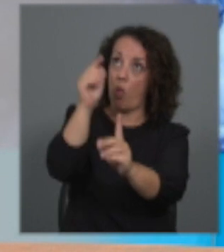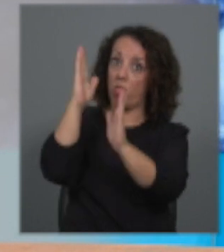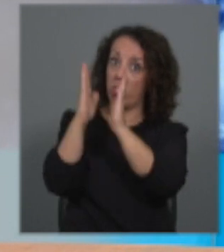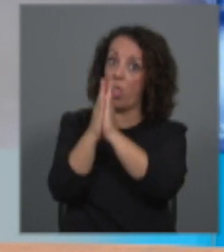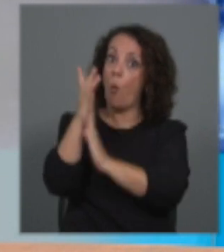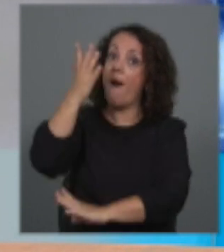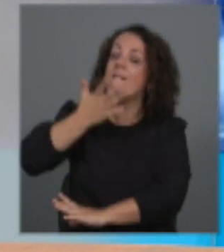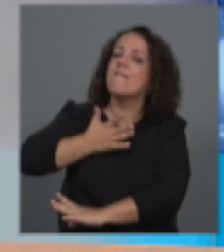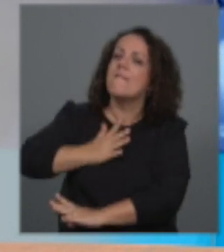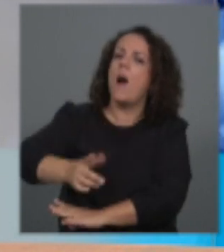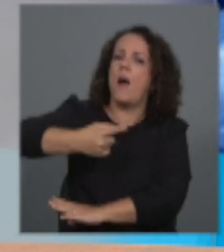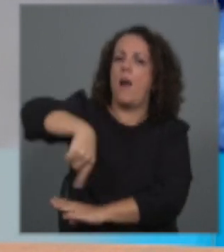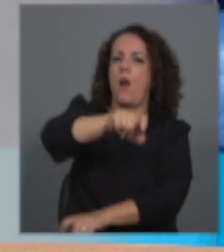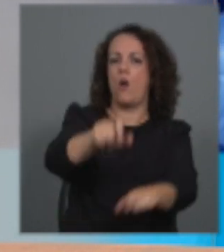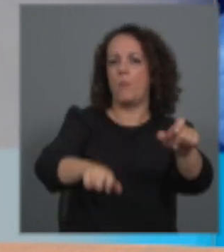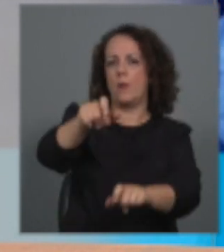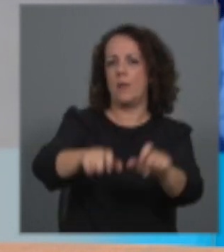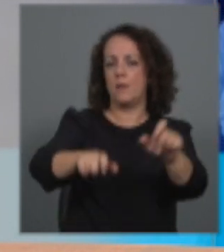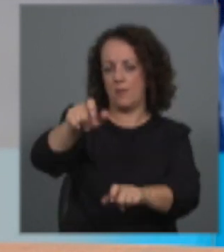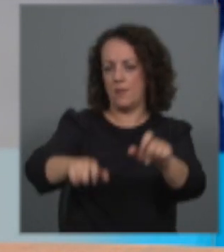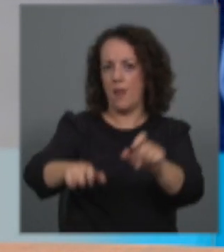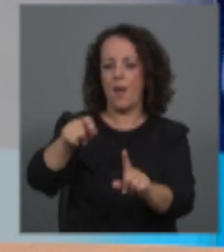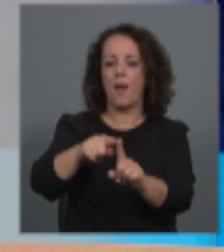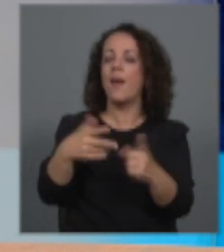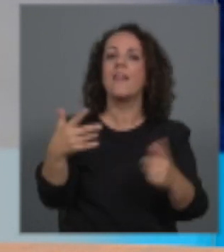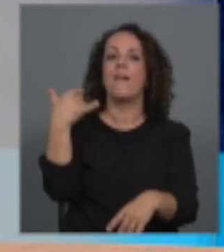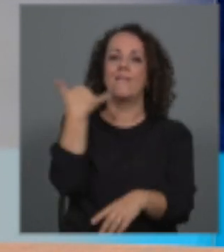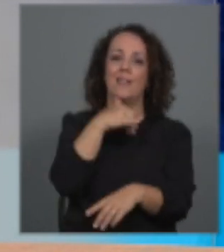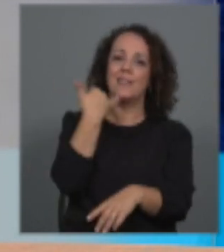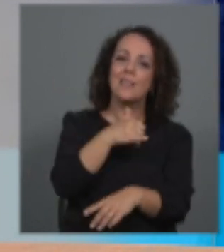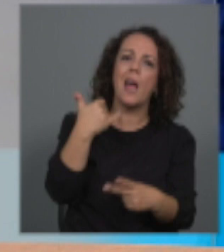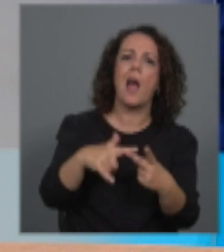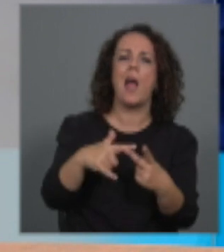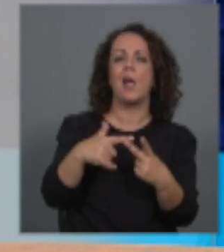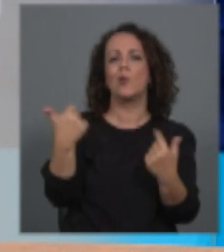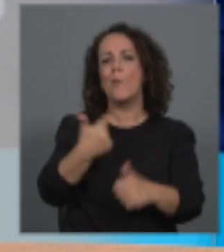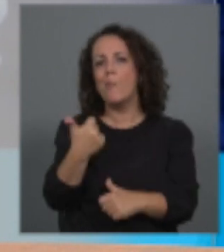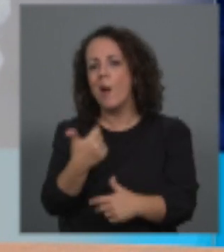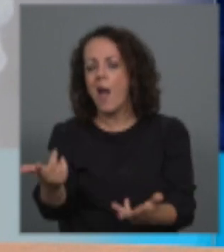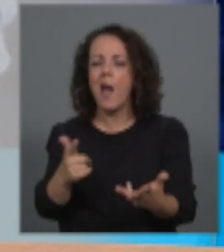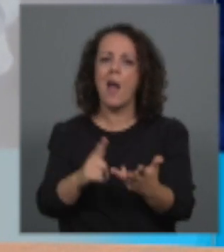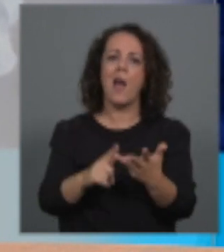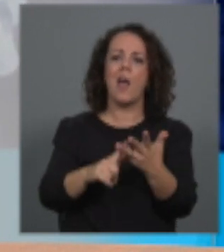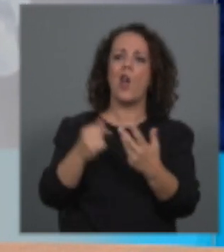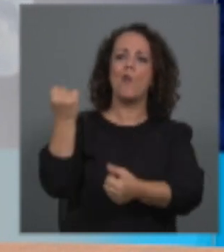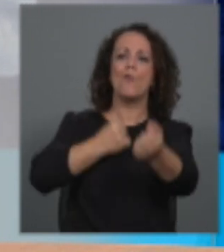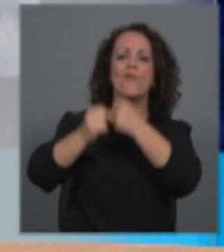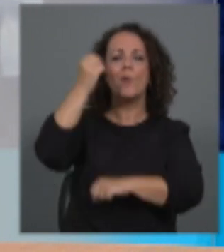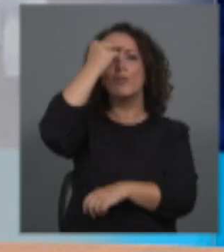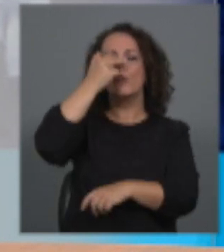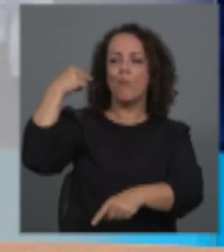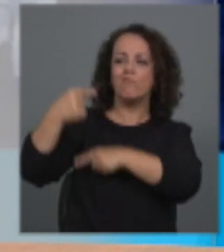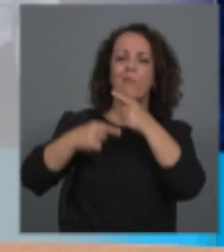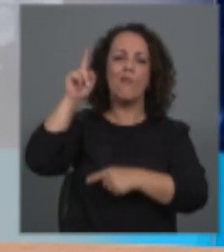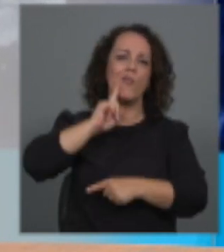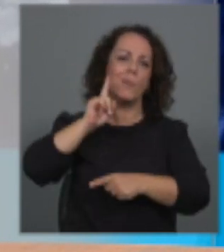ela. Ela está mais próxima da felicidade, do bem, do movimento histórico feminino, da atenção